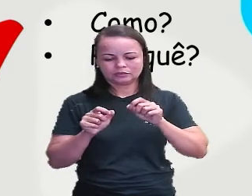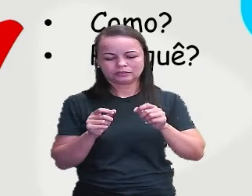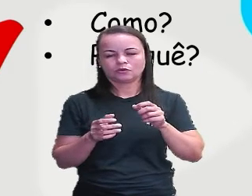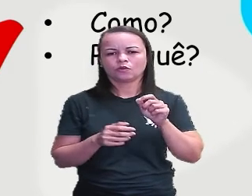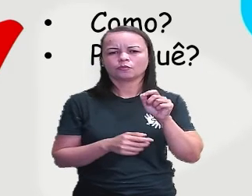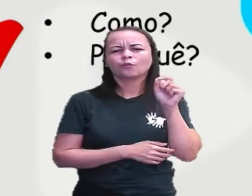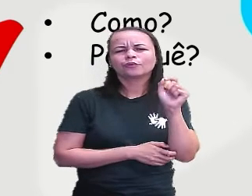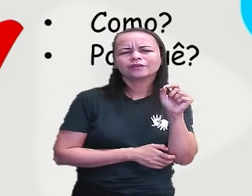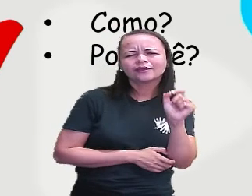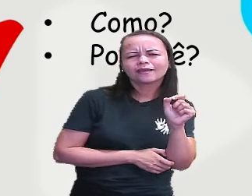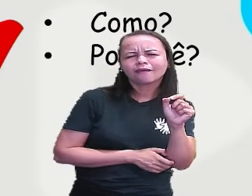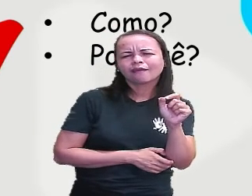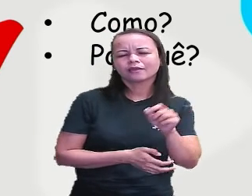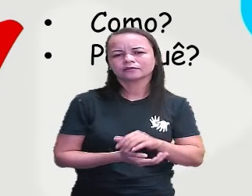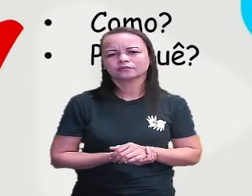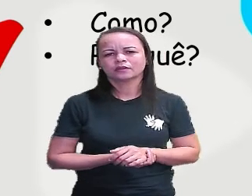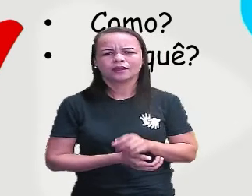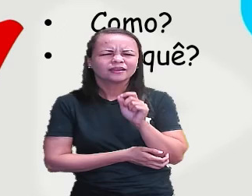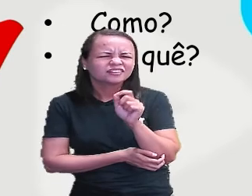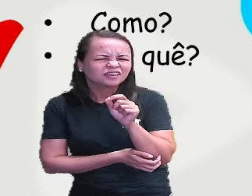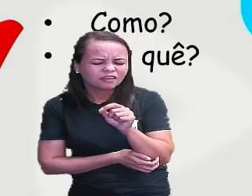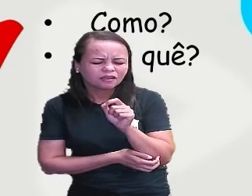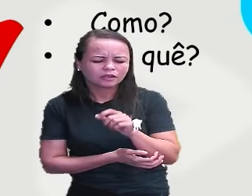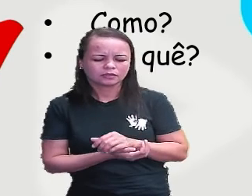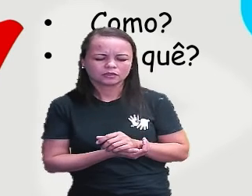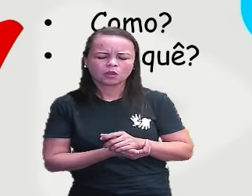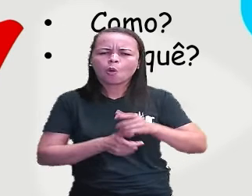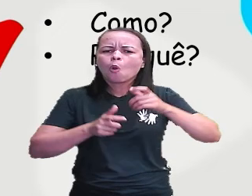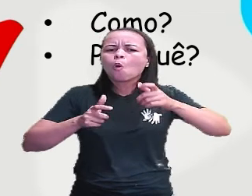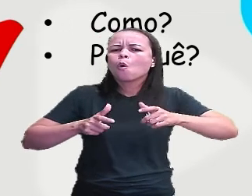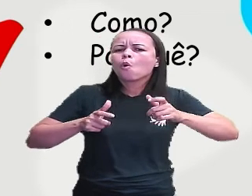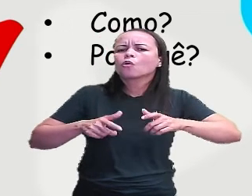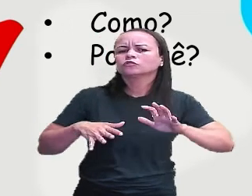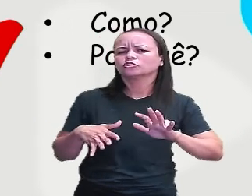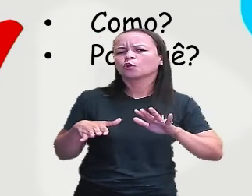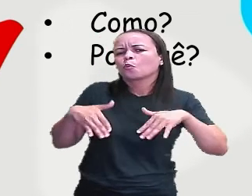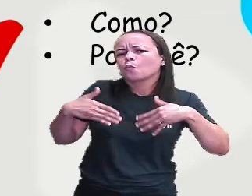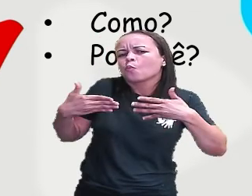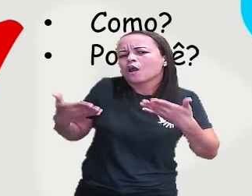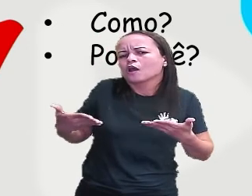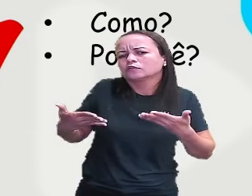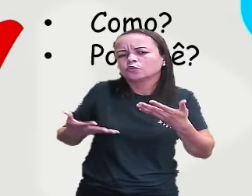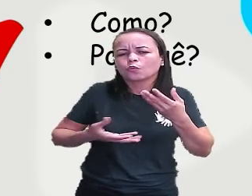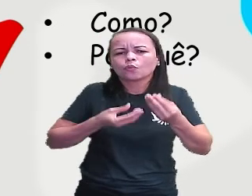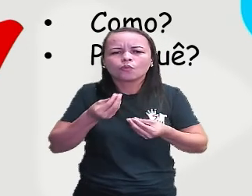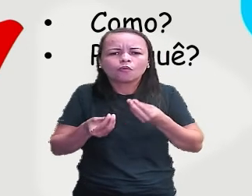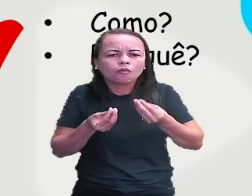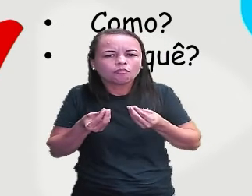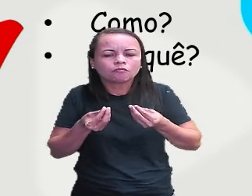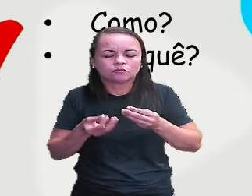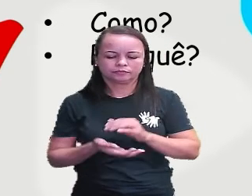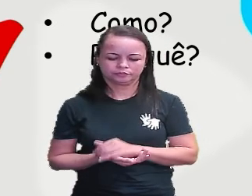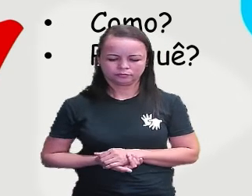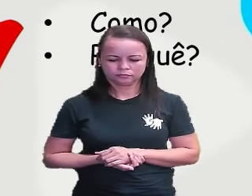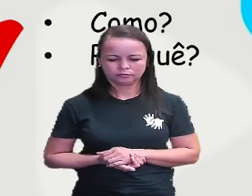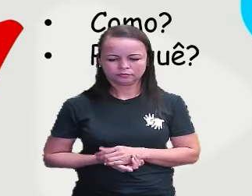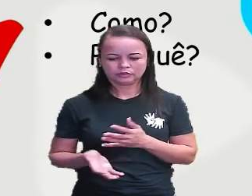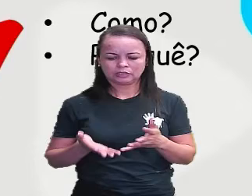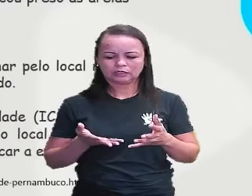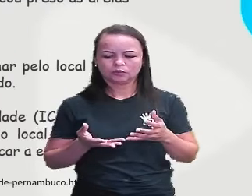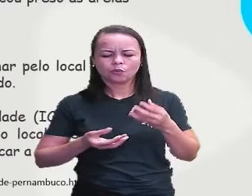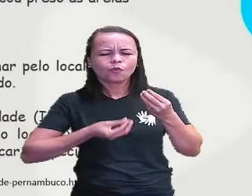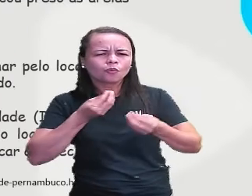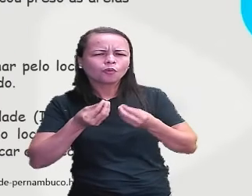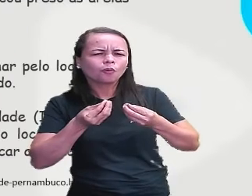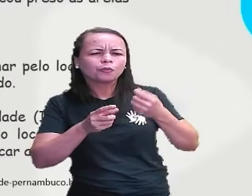que, quem, onde e como, quando. Já no corpo do texto, ó, o como e o